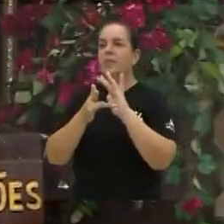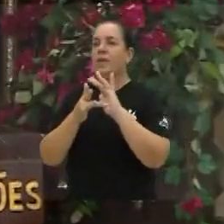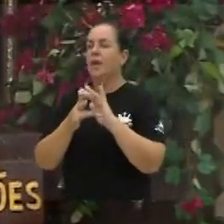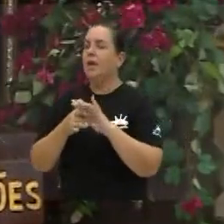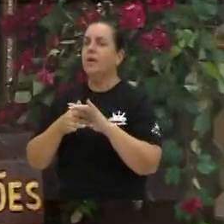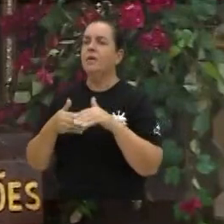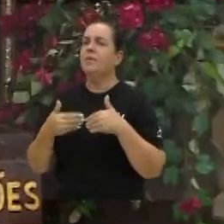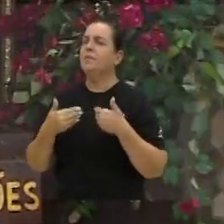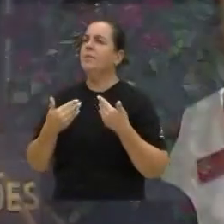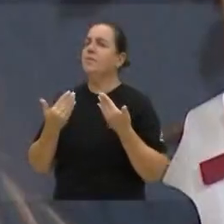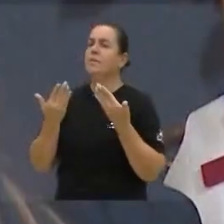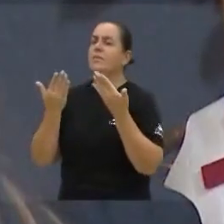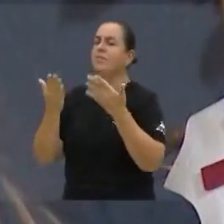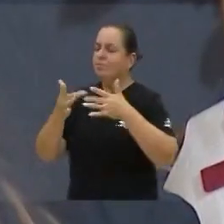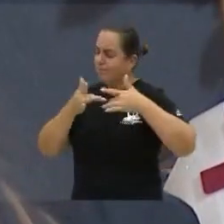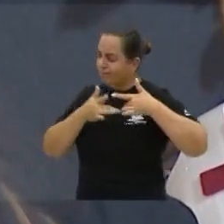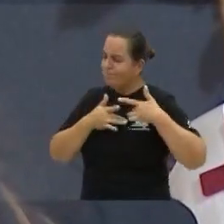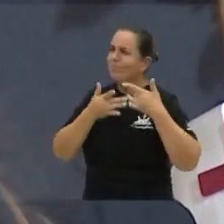Jesus